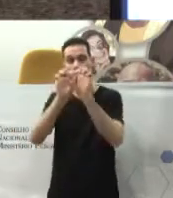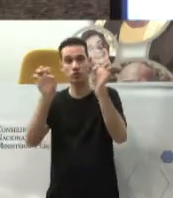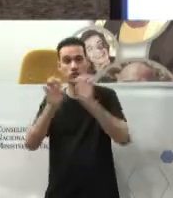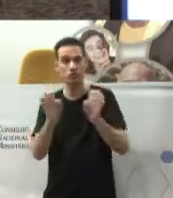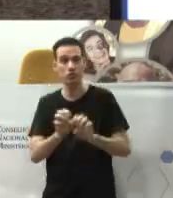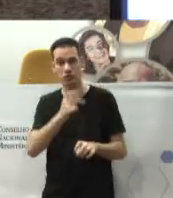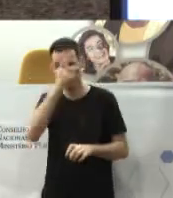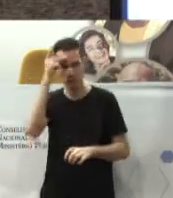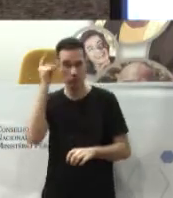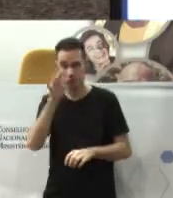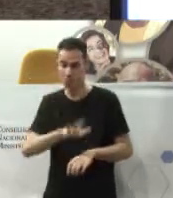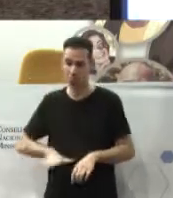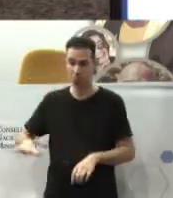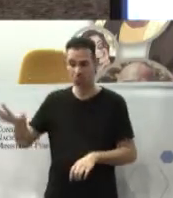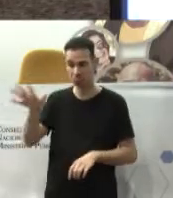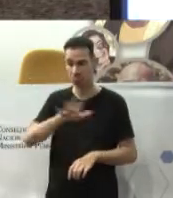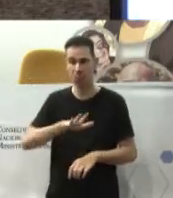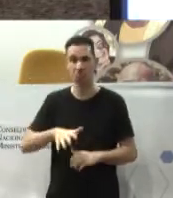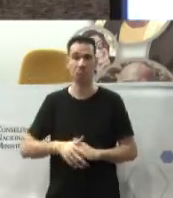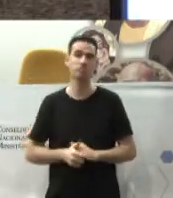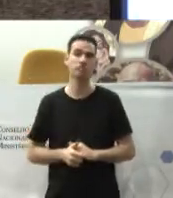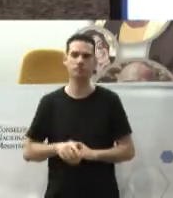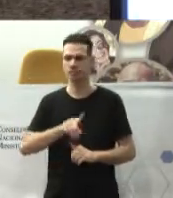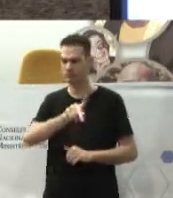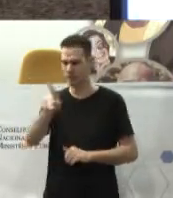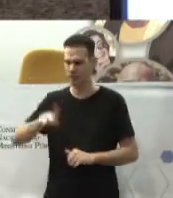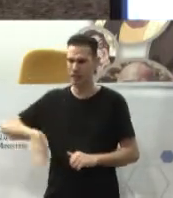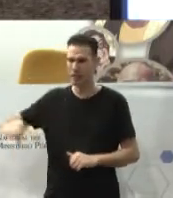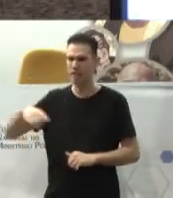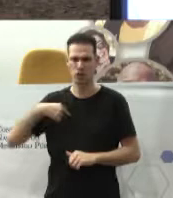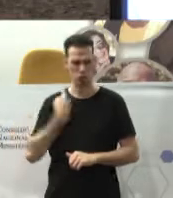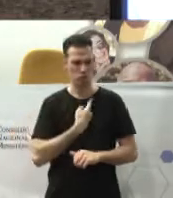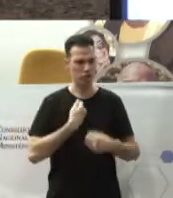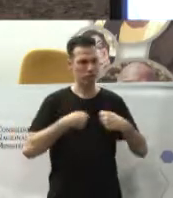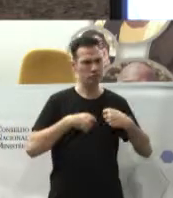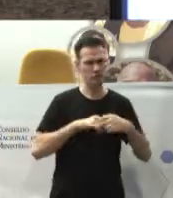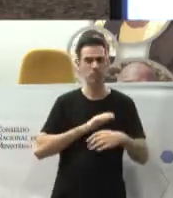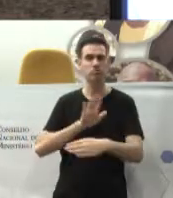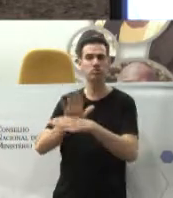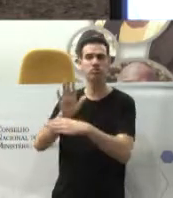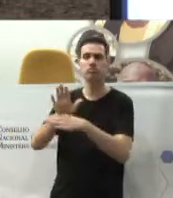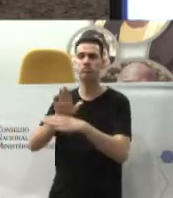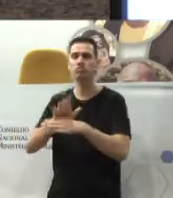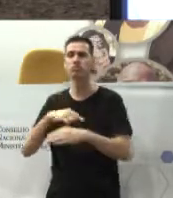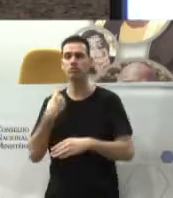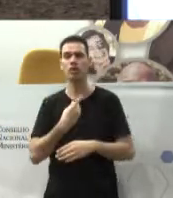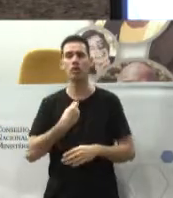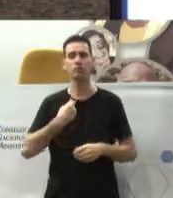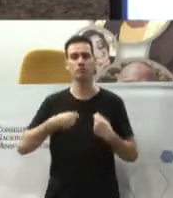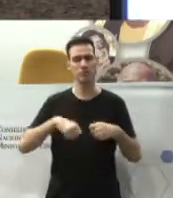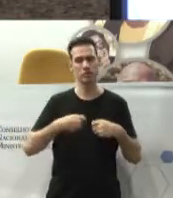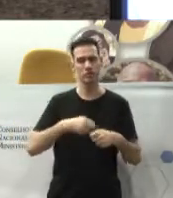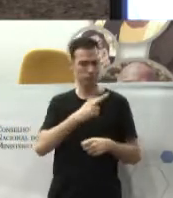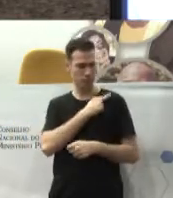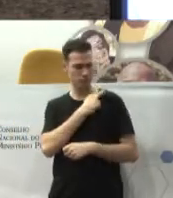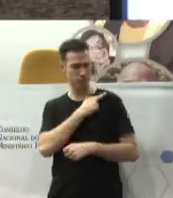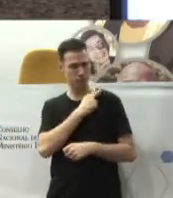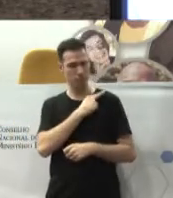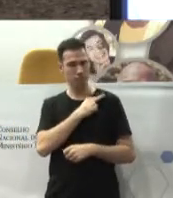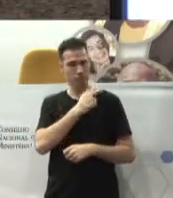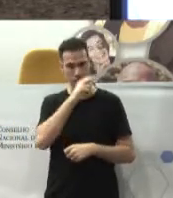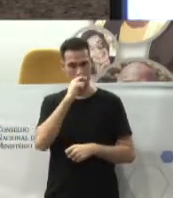das pessoas, que são os stakeholders, aqueles para quem nós devemos prestar as nossas contas. E há esta